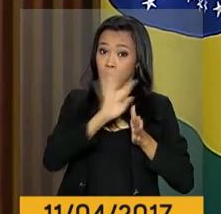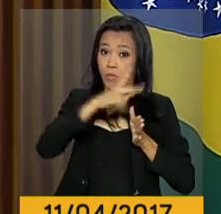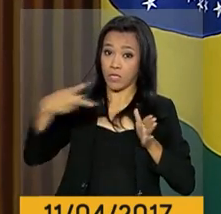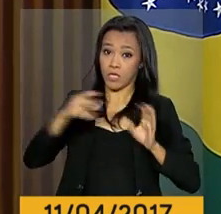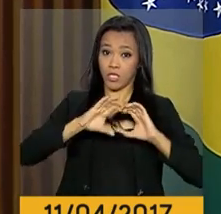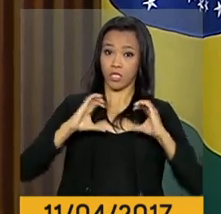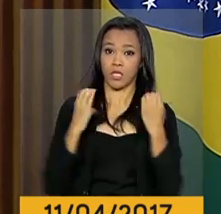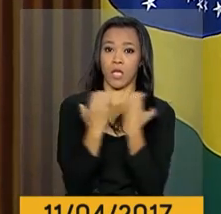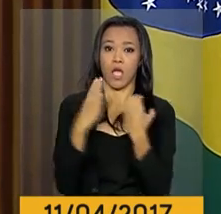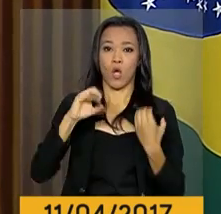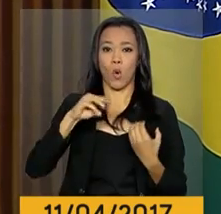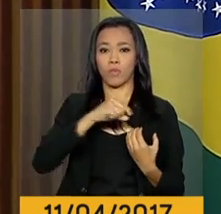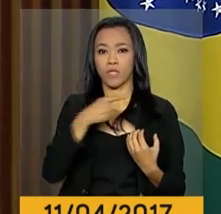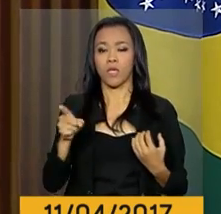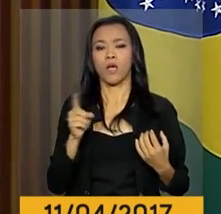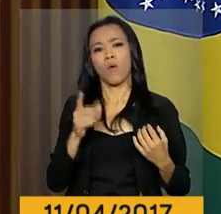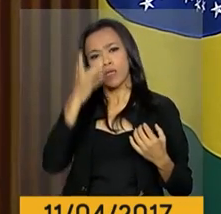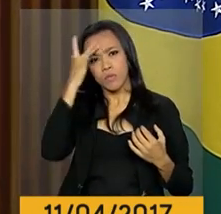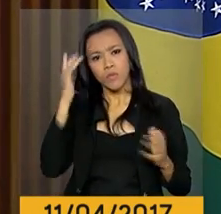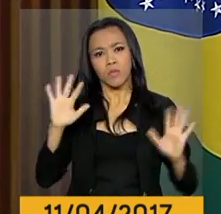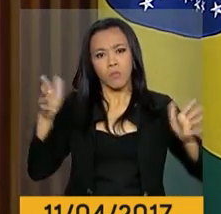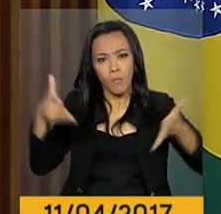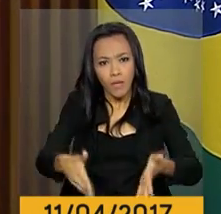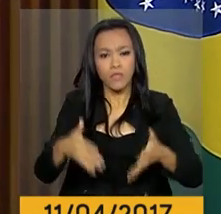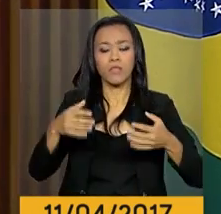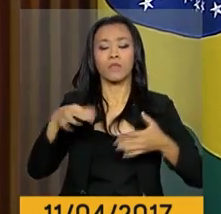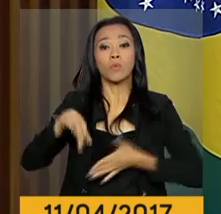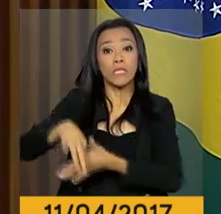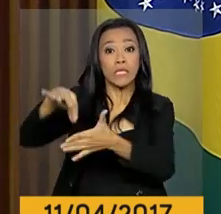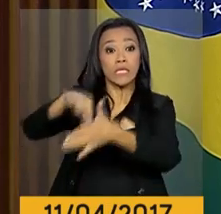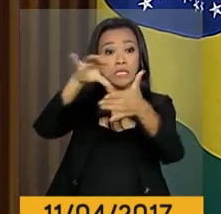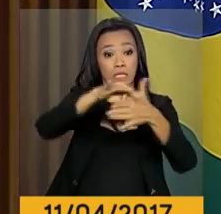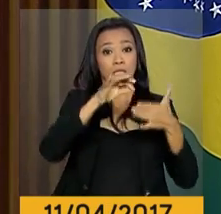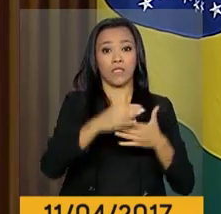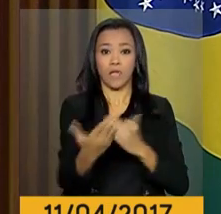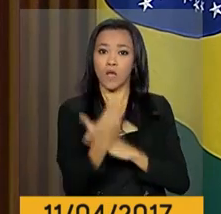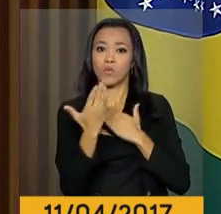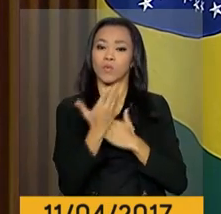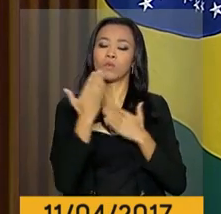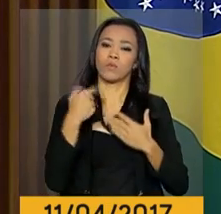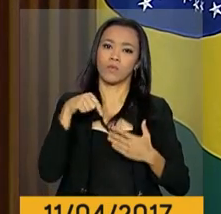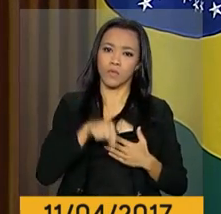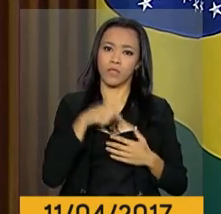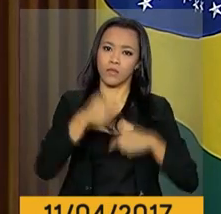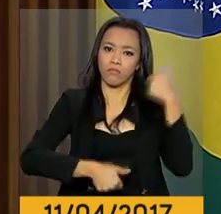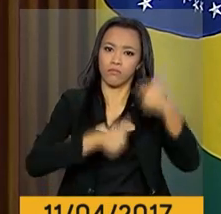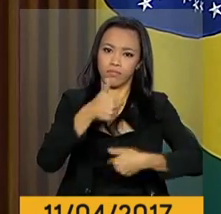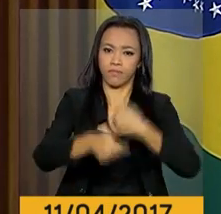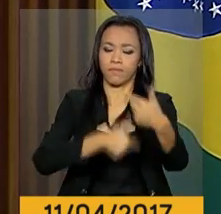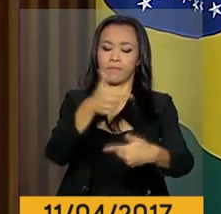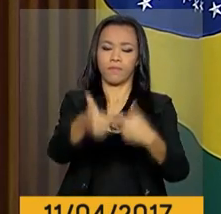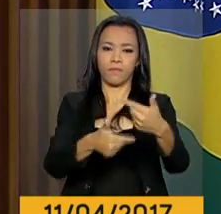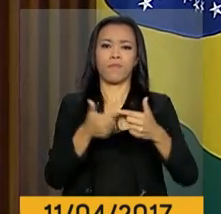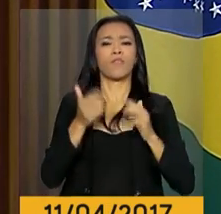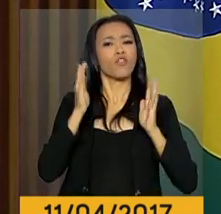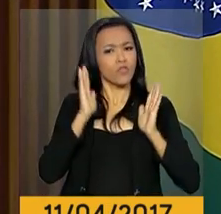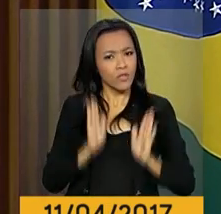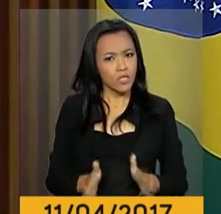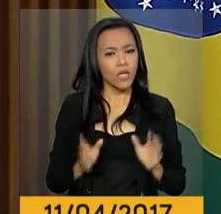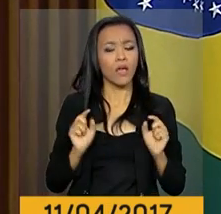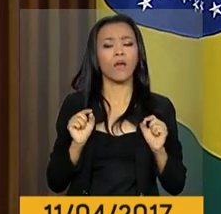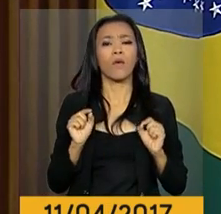da comissão os líderes que nos ajudam nessa tarefa eh já tem